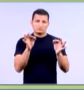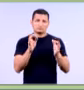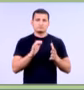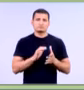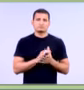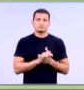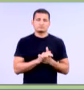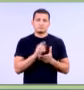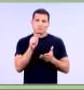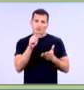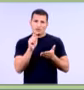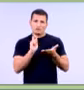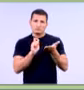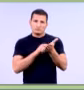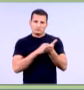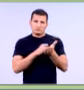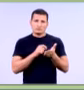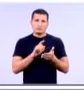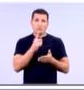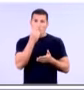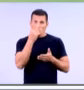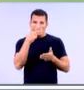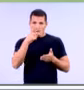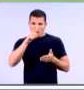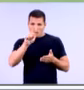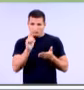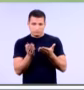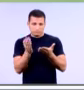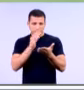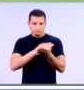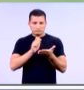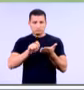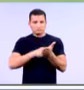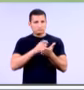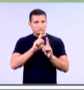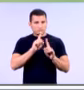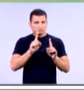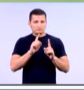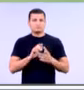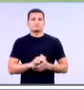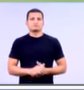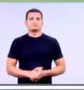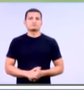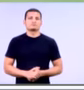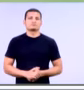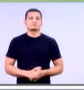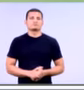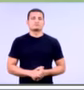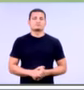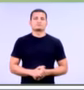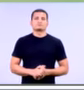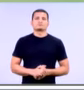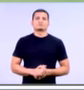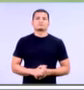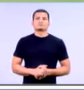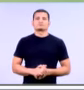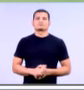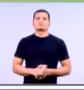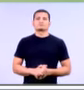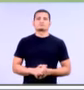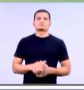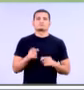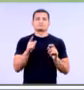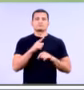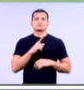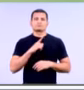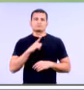essa assinatura não fique em uma página isolada, ok? Para que você possua